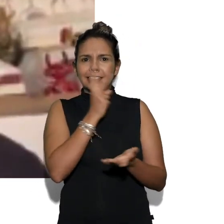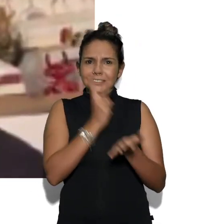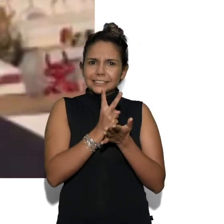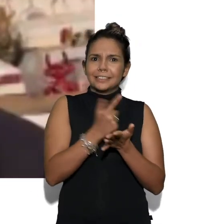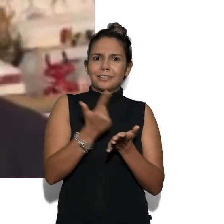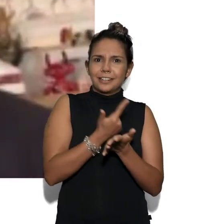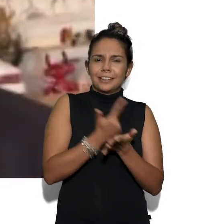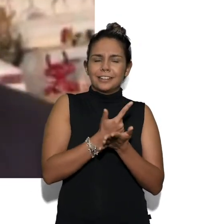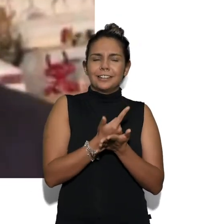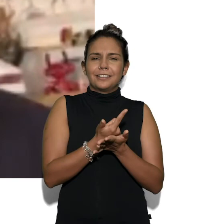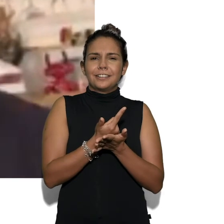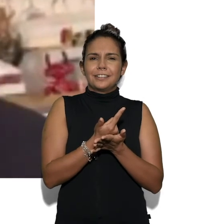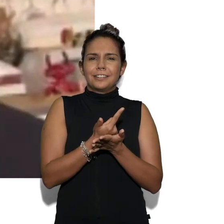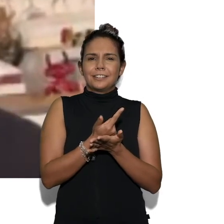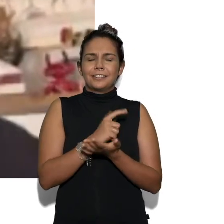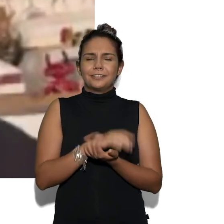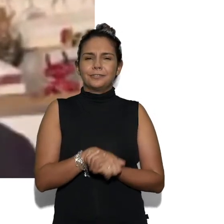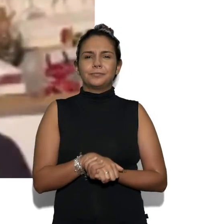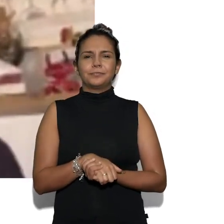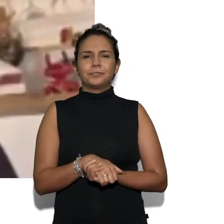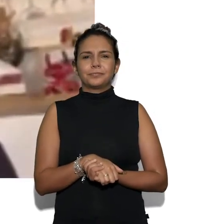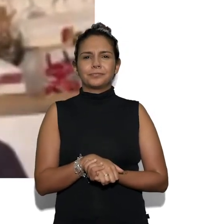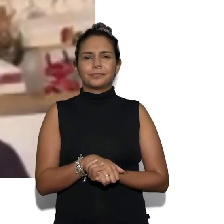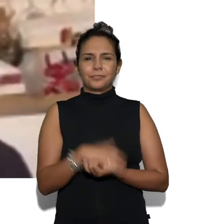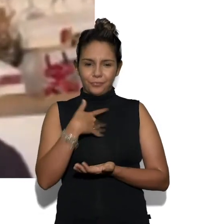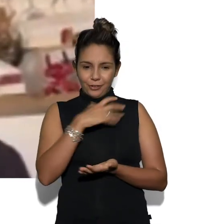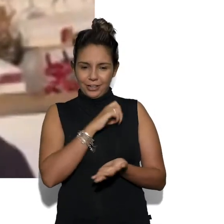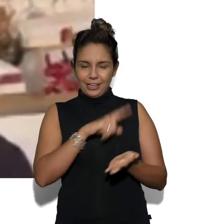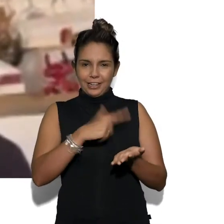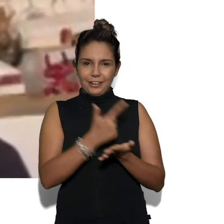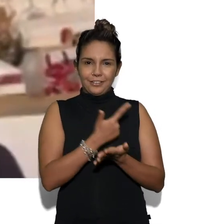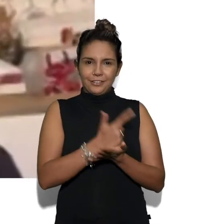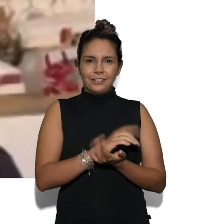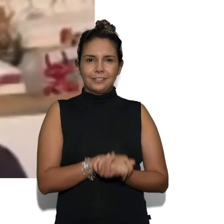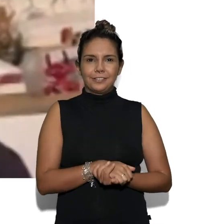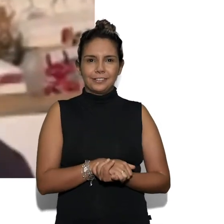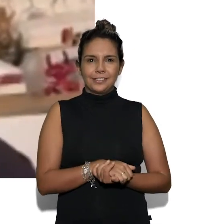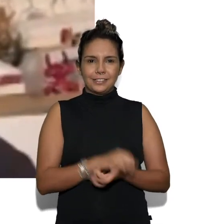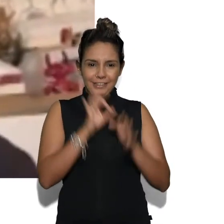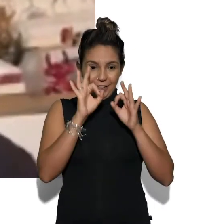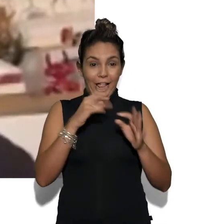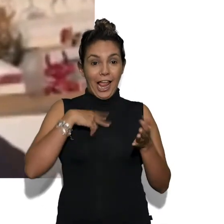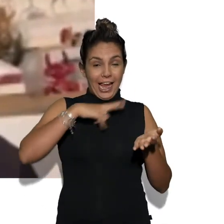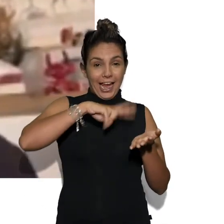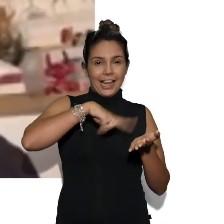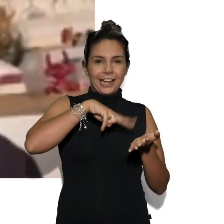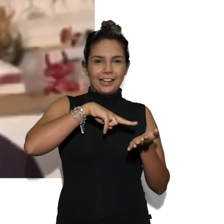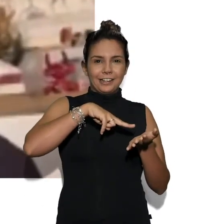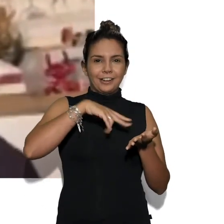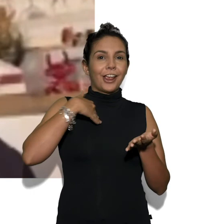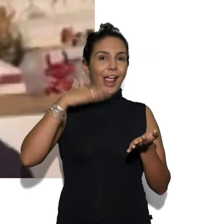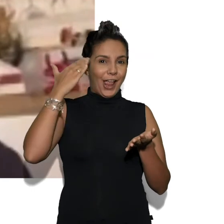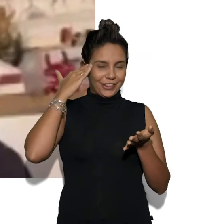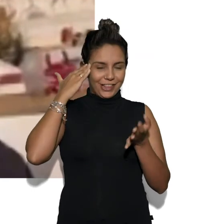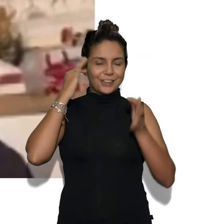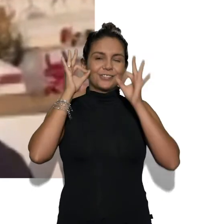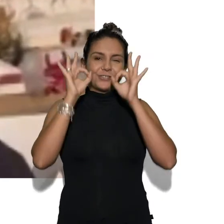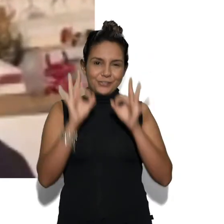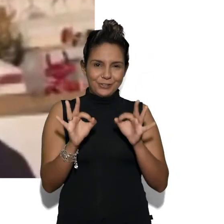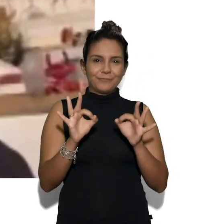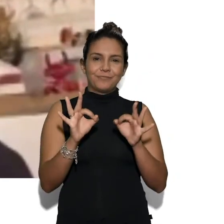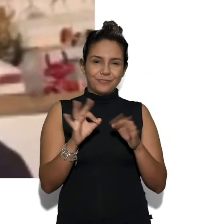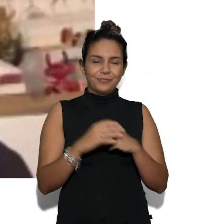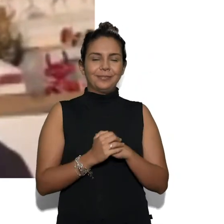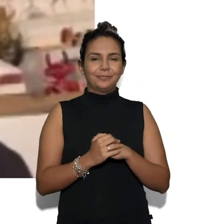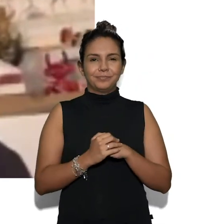acham tanto, né? Estão tão convencidas de que eu vou gostar deste livro? Então eu tive mesmo de o ler. E eu entendi imediatamente. Aliás, eu